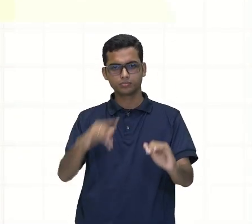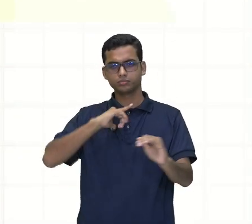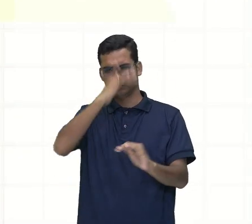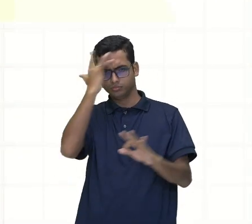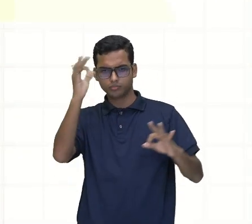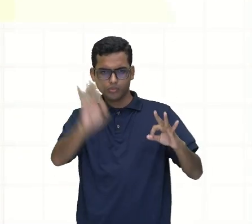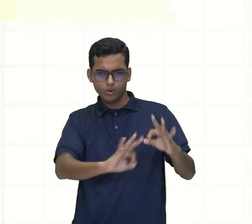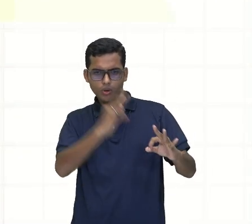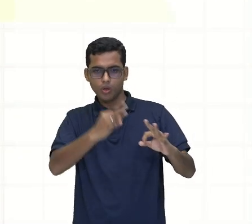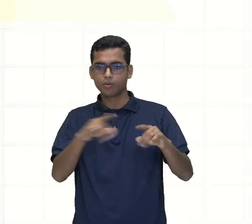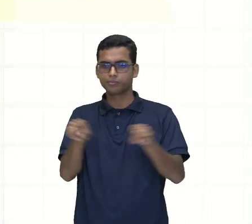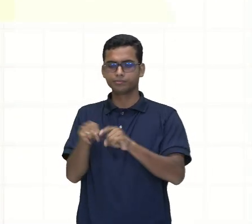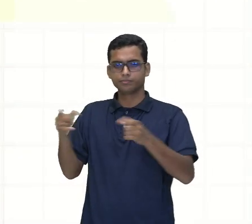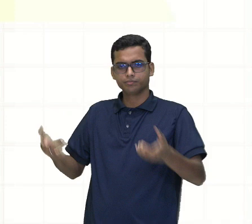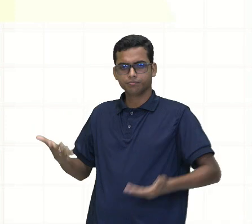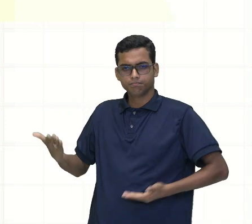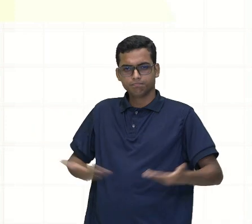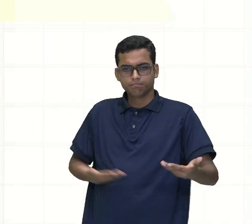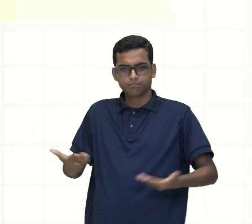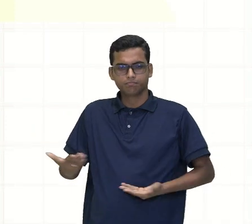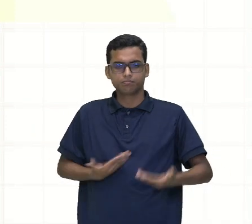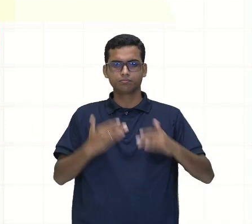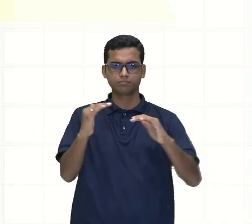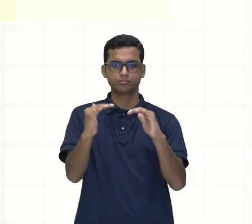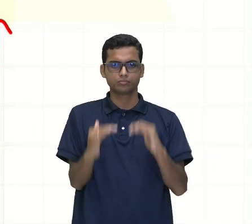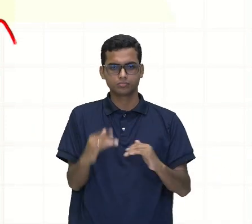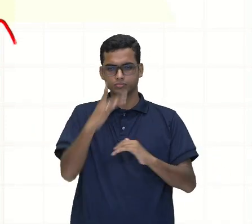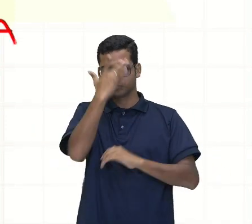nós podemos acrescentar aqui também os